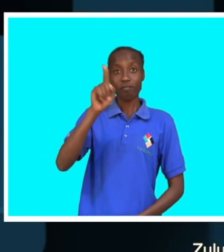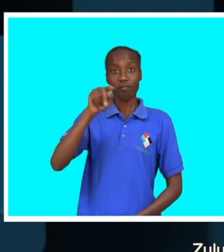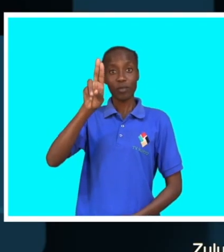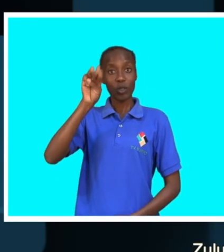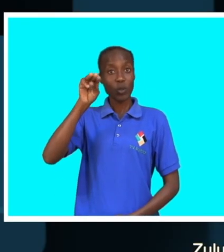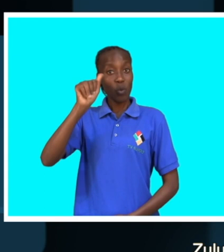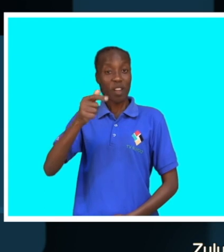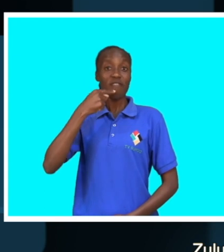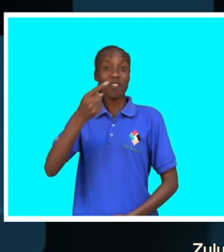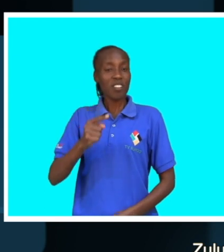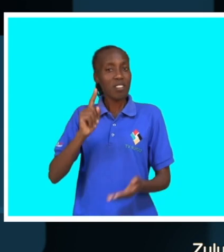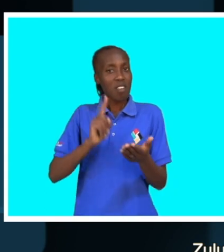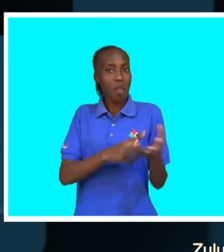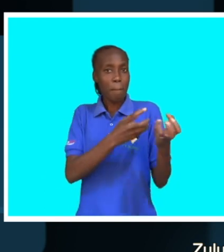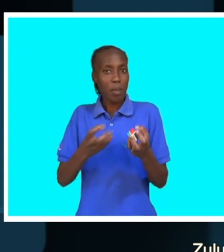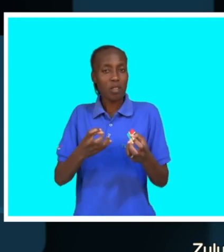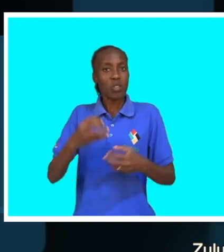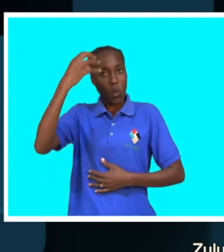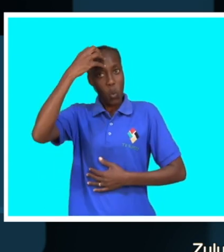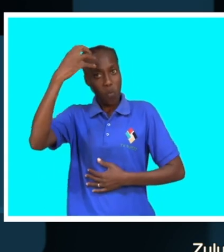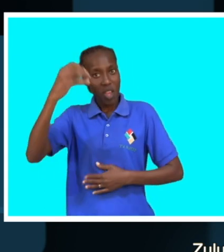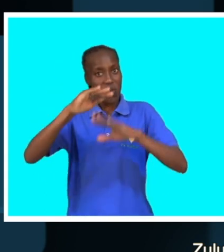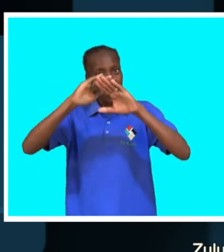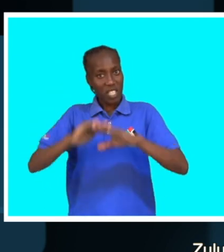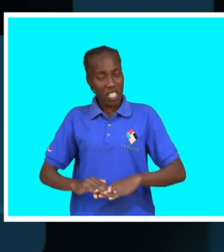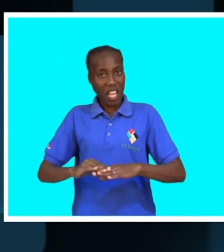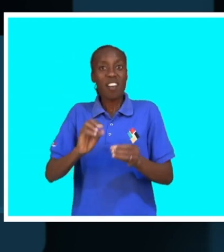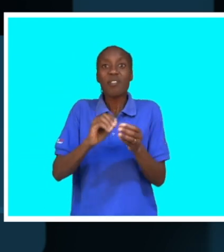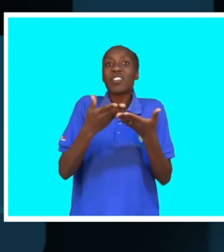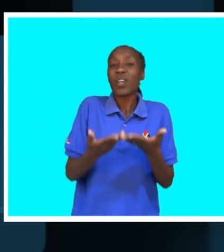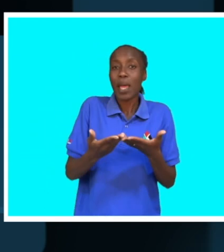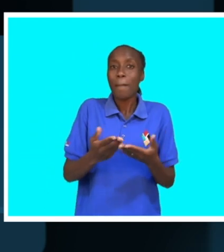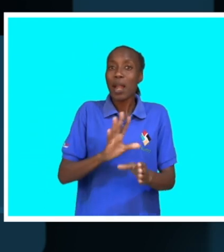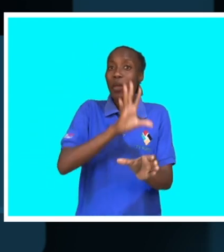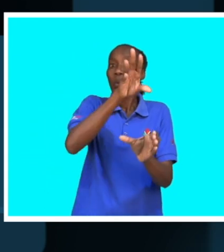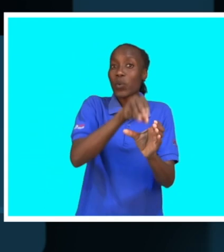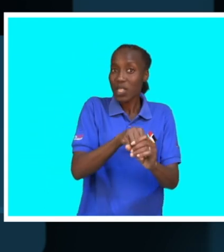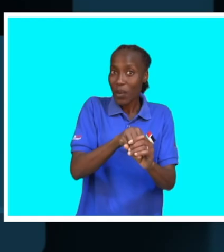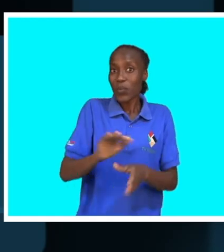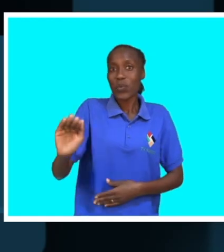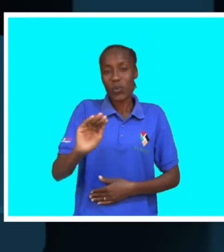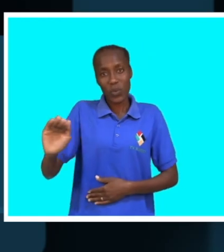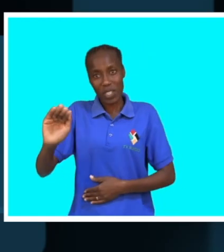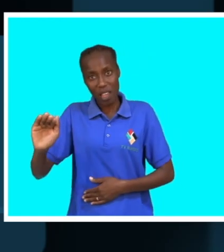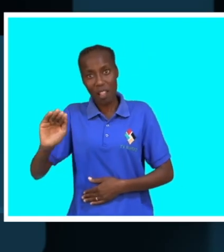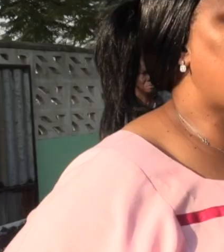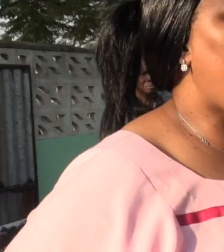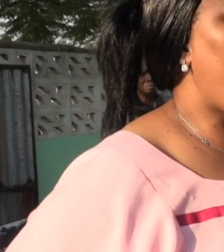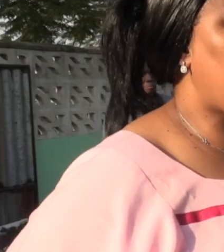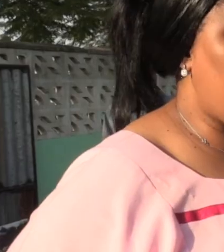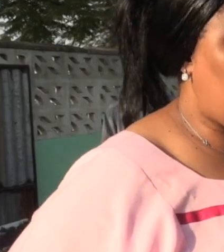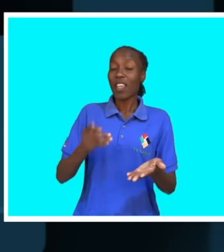Zulo revelou ser indispensável à intervenção do governo para que haja uma inclusão social efetiva.